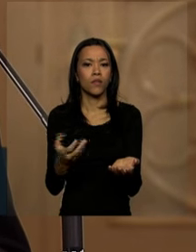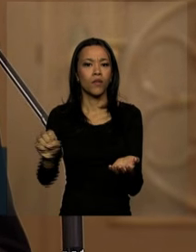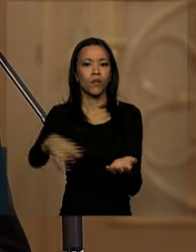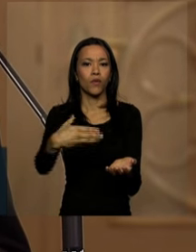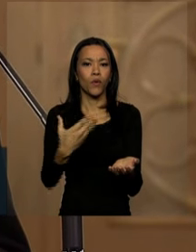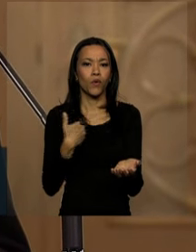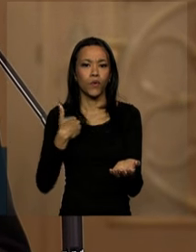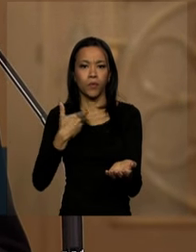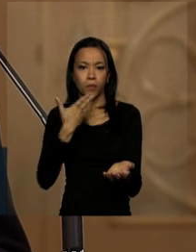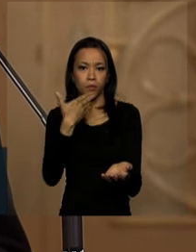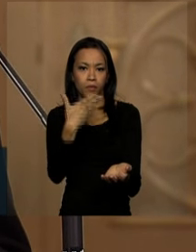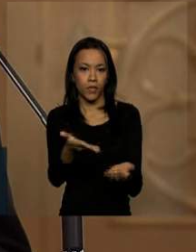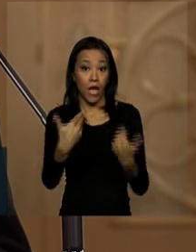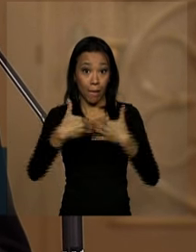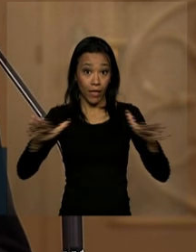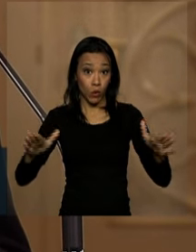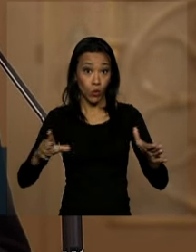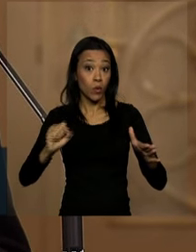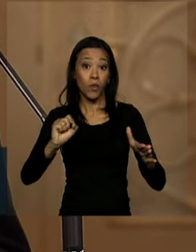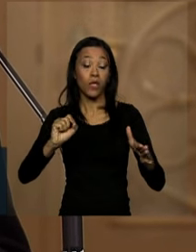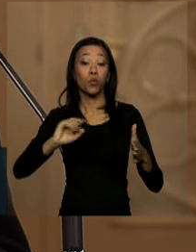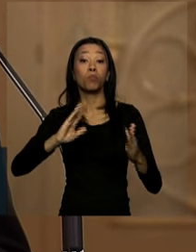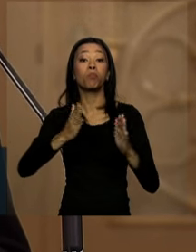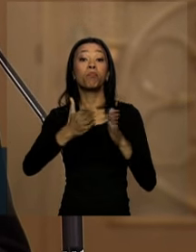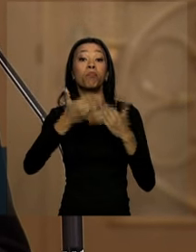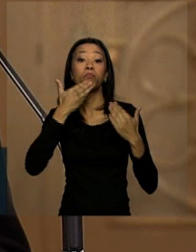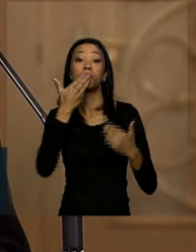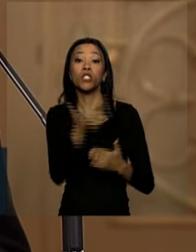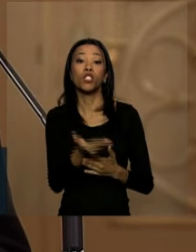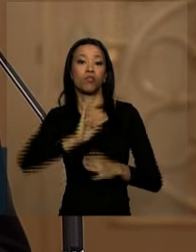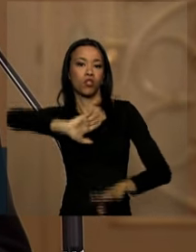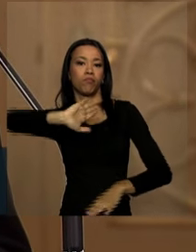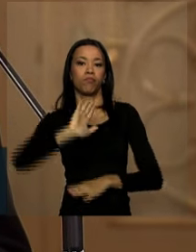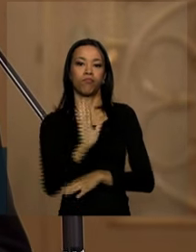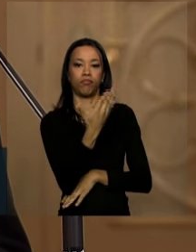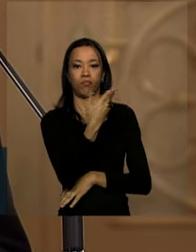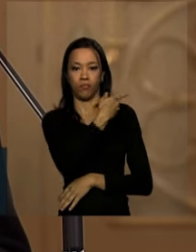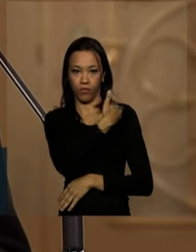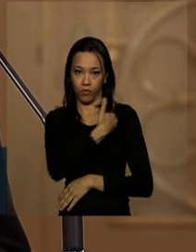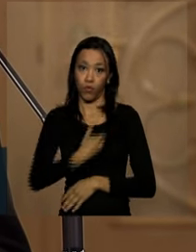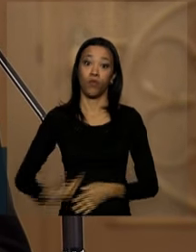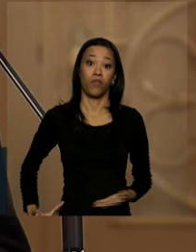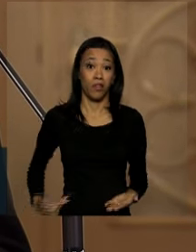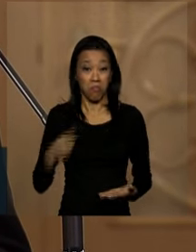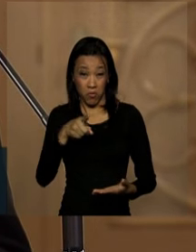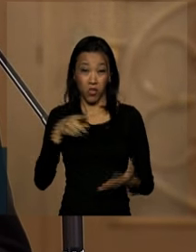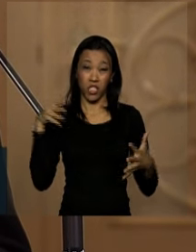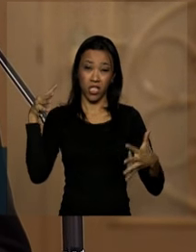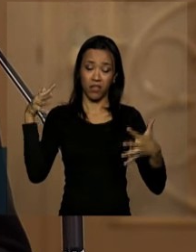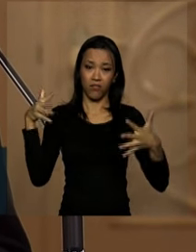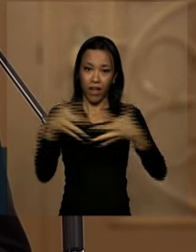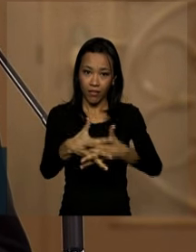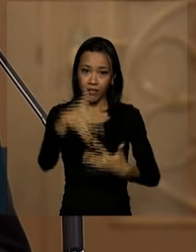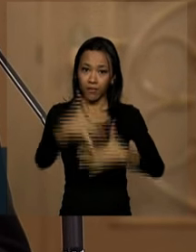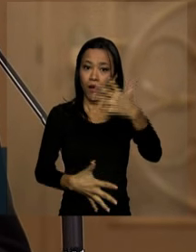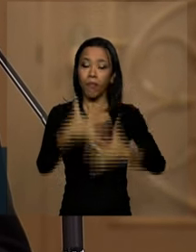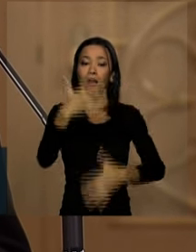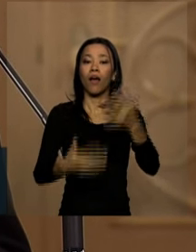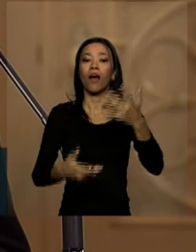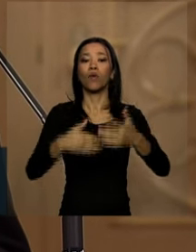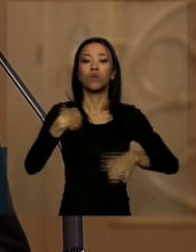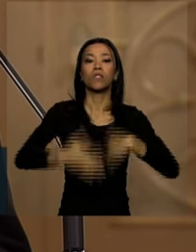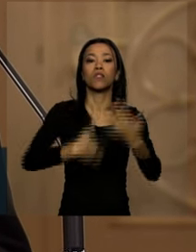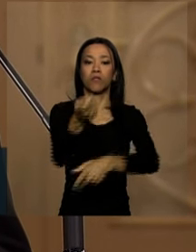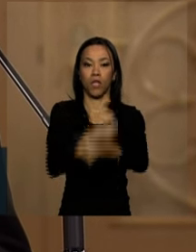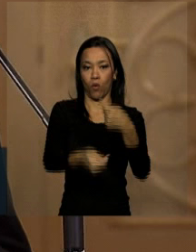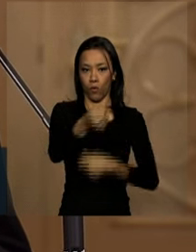um novo pedido da abertura do processo de impeachment poderia afetar a credibilidade da economia? Obrigada. Ja millä tavalla